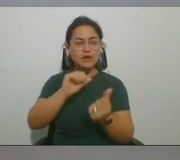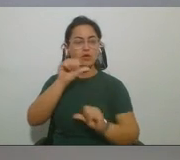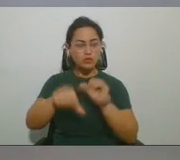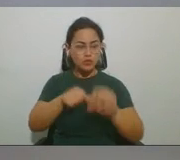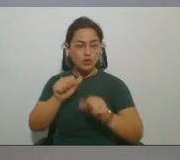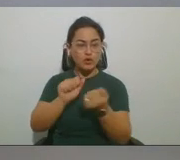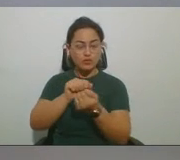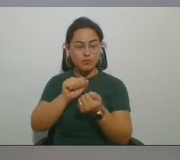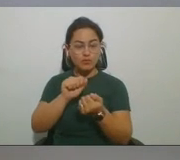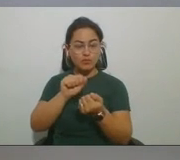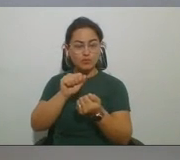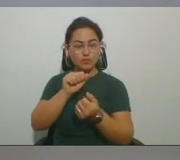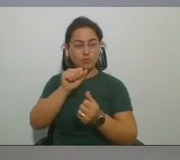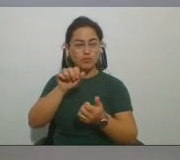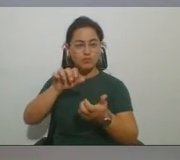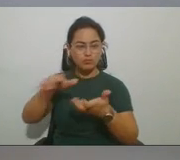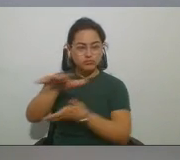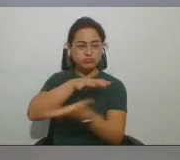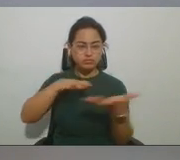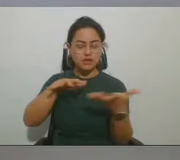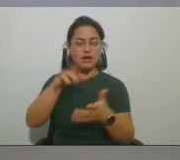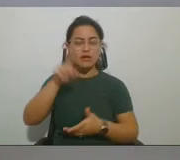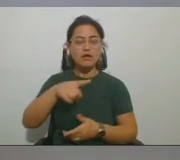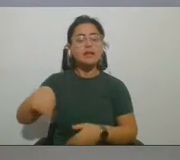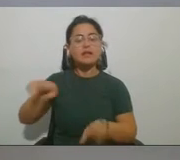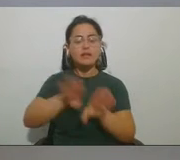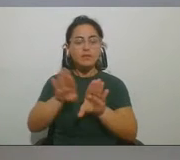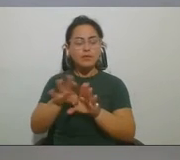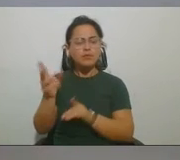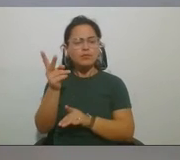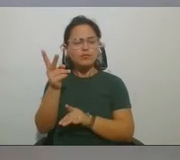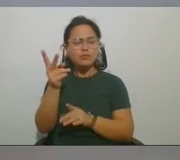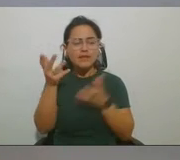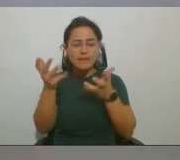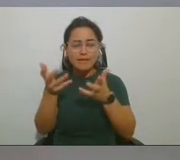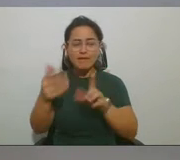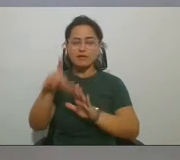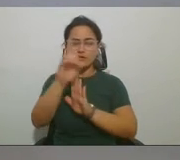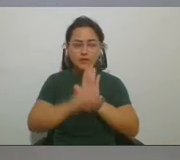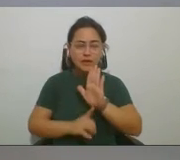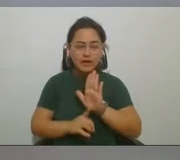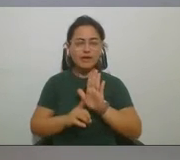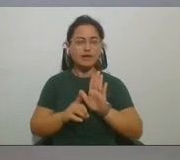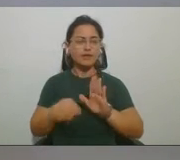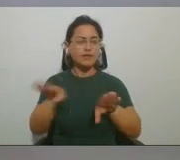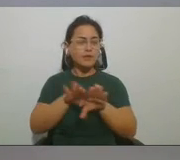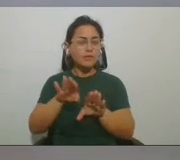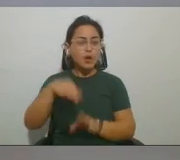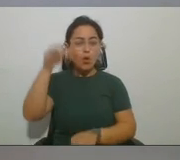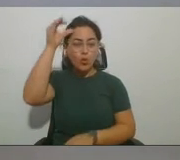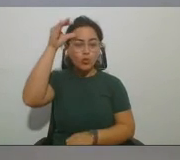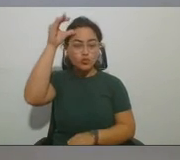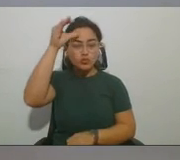buscas por direito e a conscientização são colocados dentro das escolas?